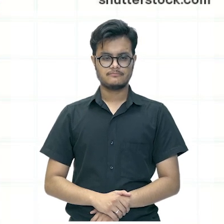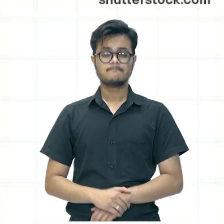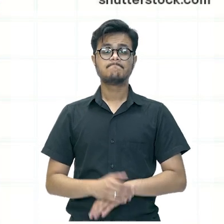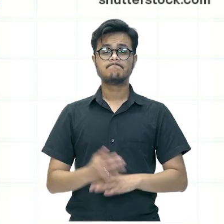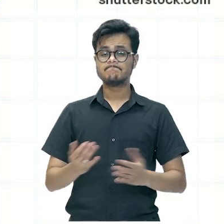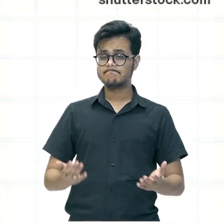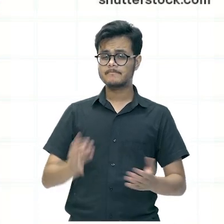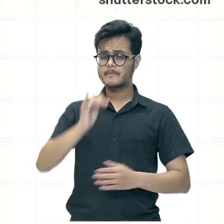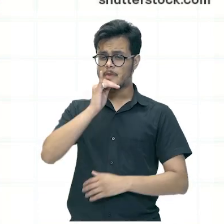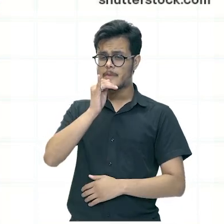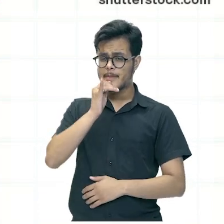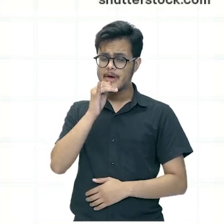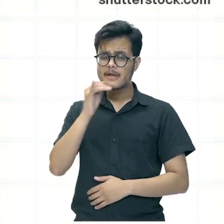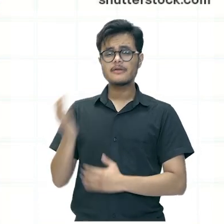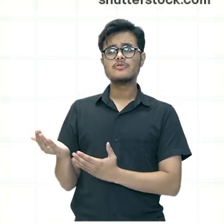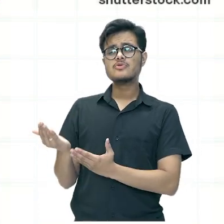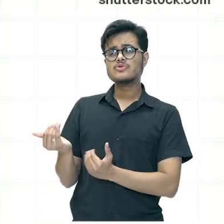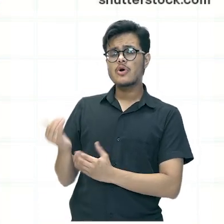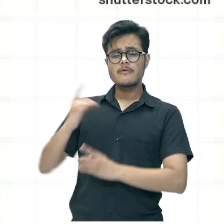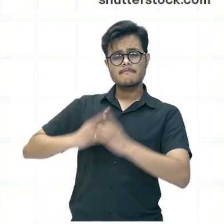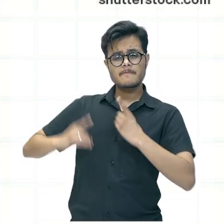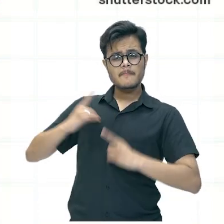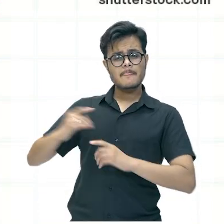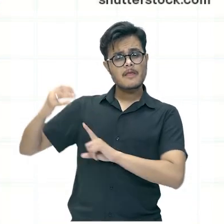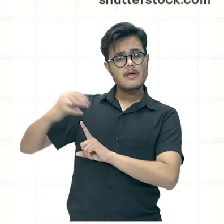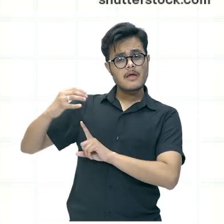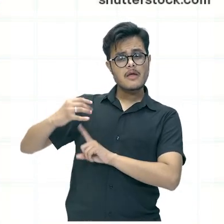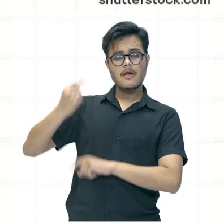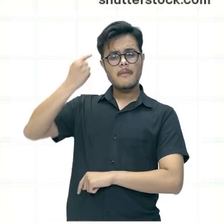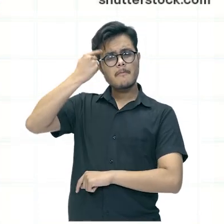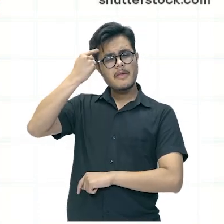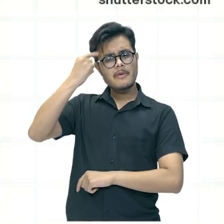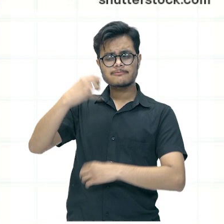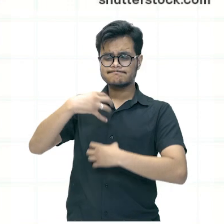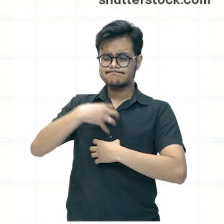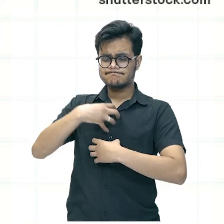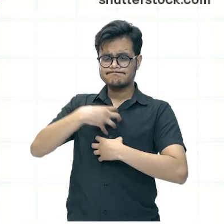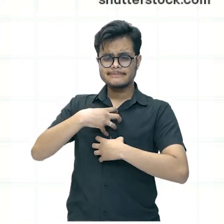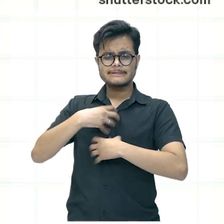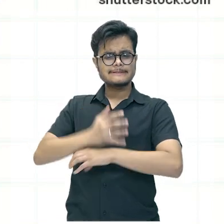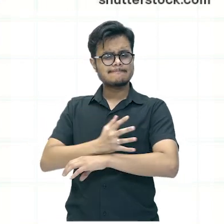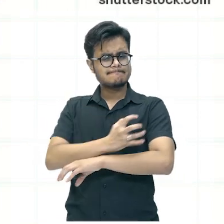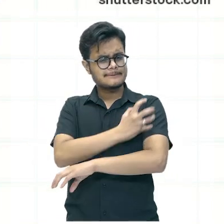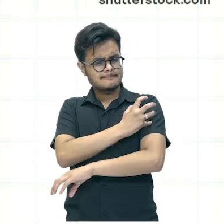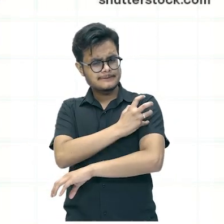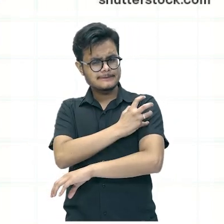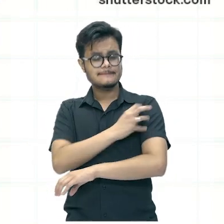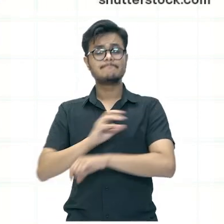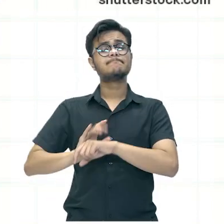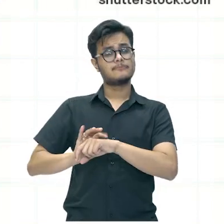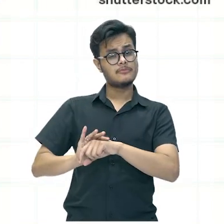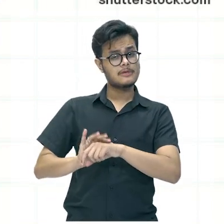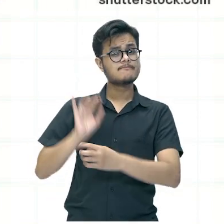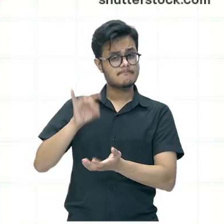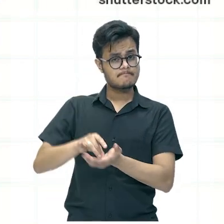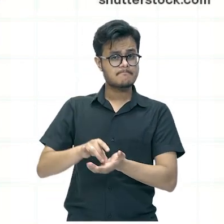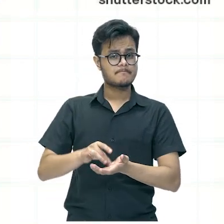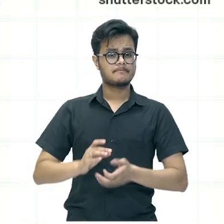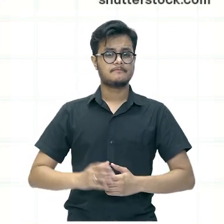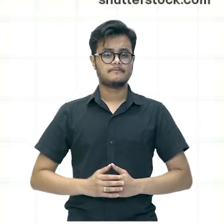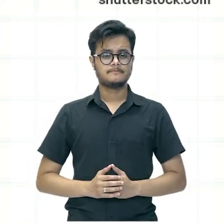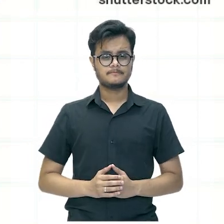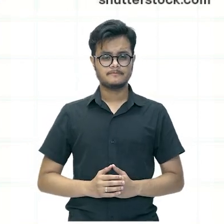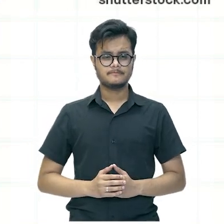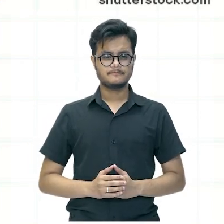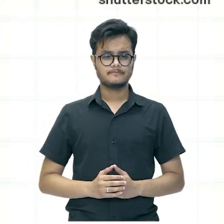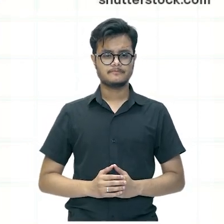adolescente pensa, certo? Feels, sente, né? Isso é um problema sério. And behaves,